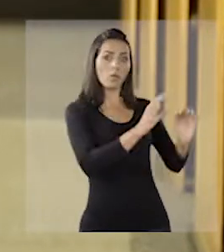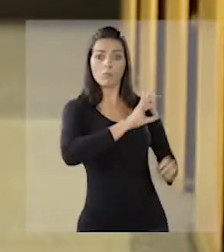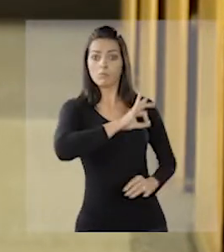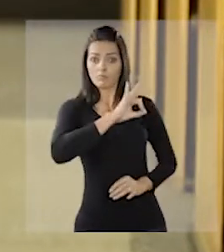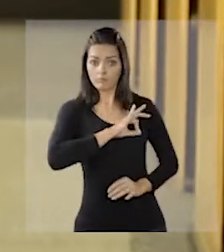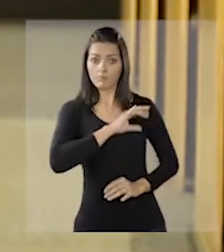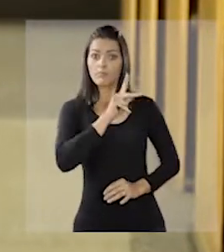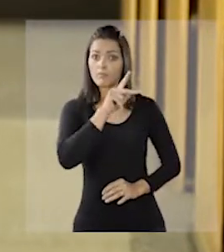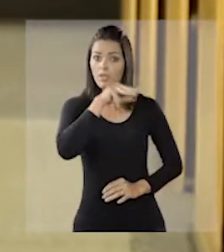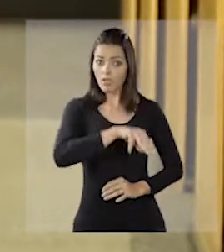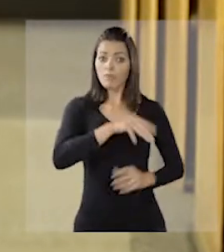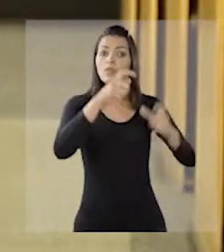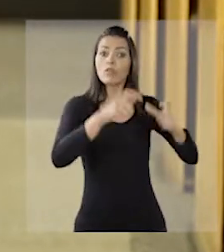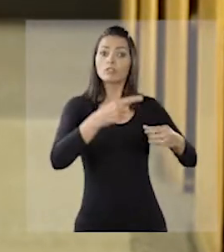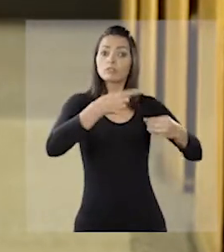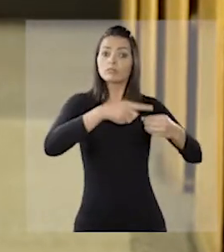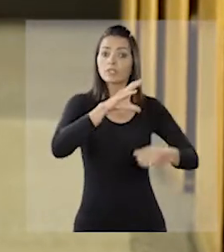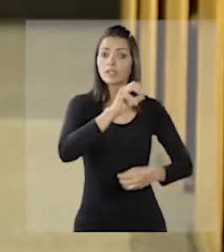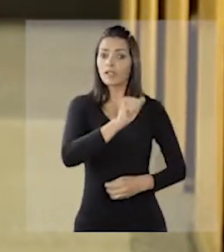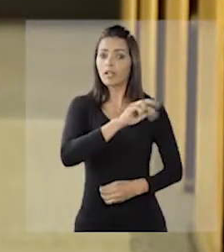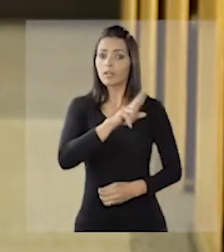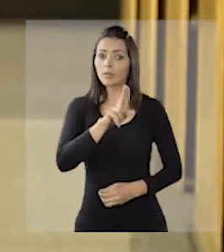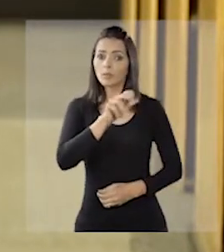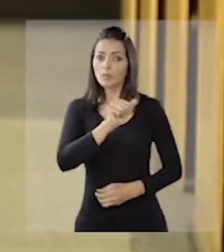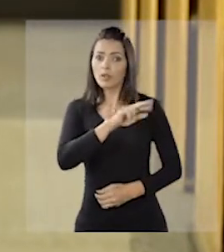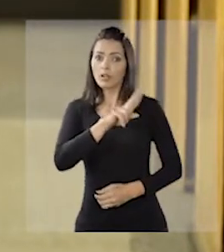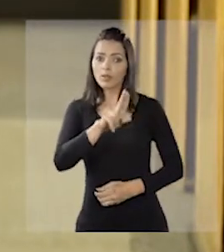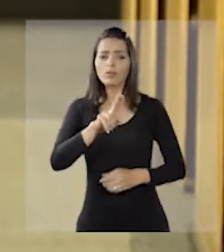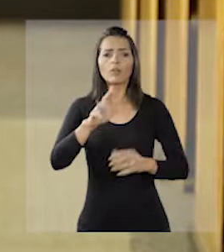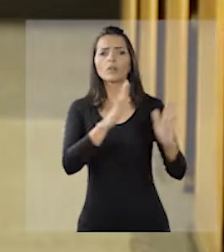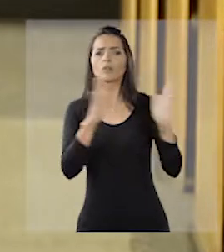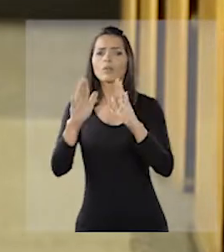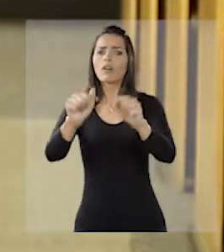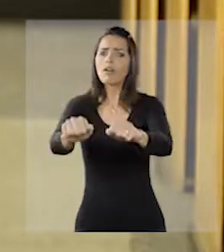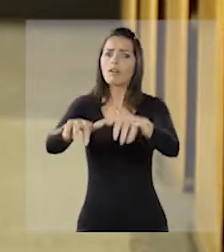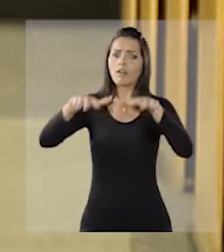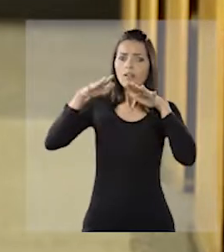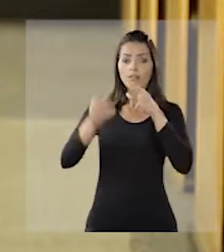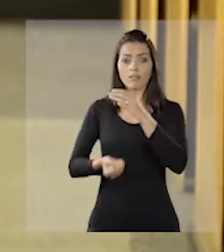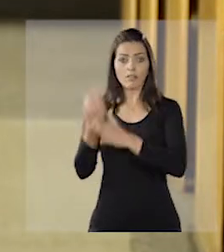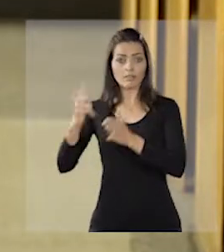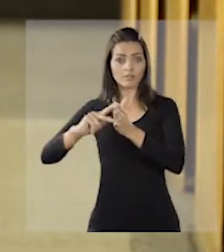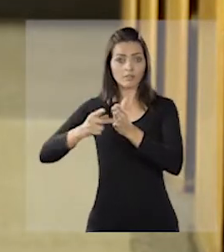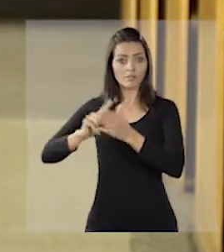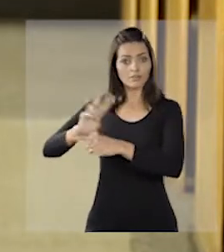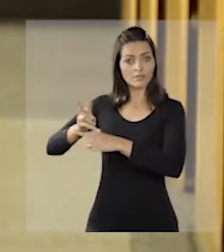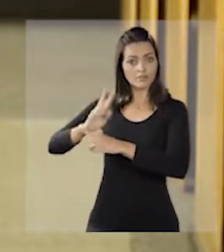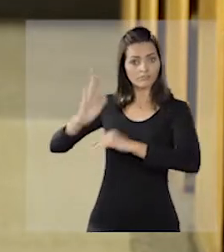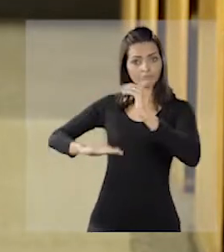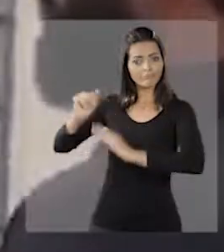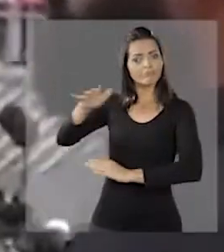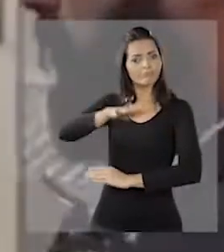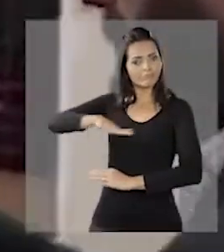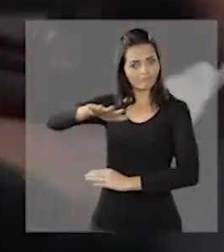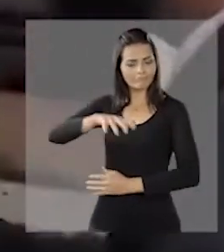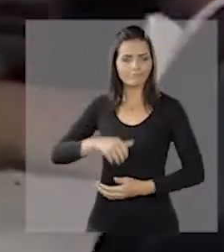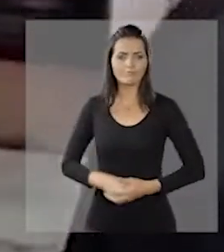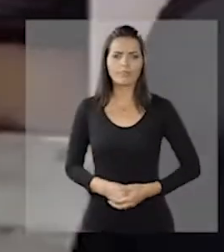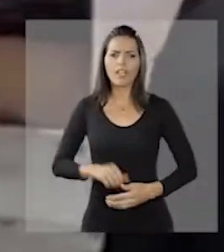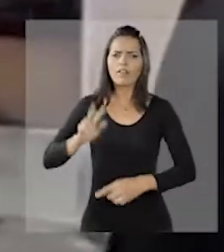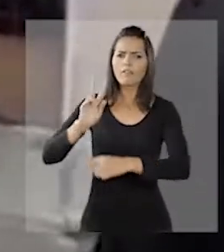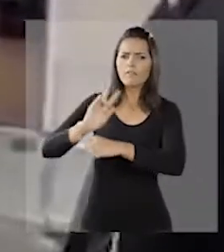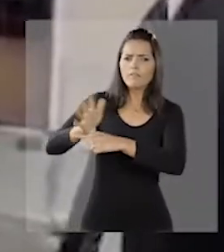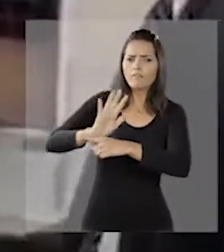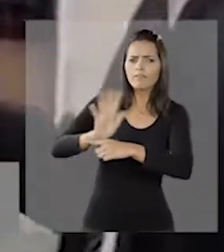policial militar em Caruaru durante uma assembleia para a criação de um novo sindicato de vigilantes na cidade. Um vídeo